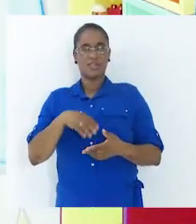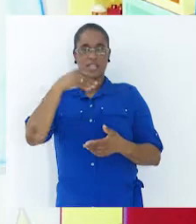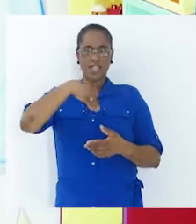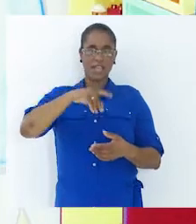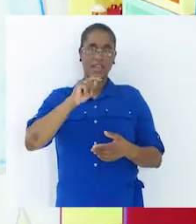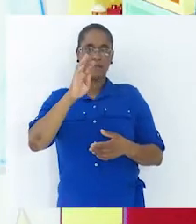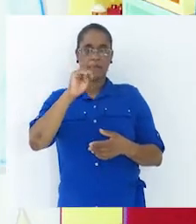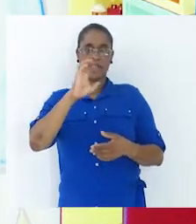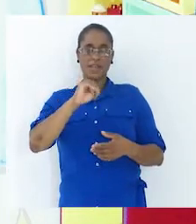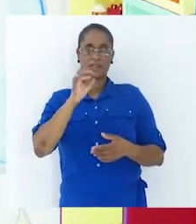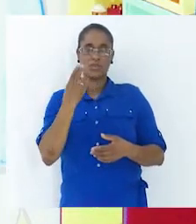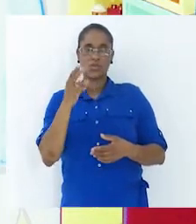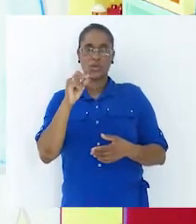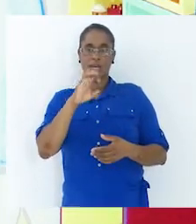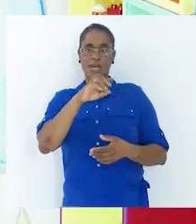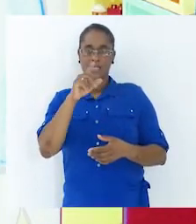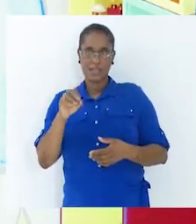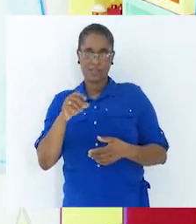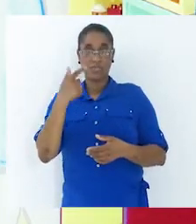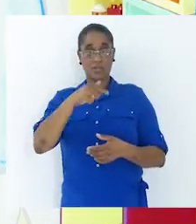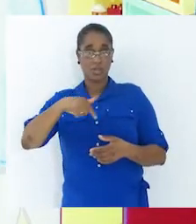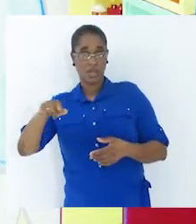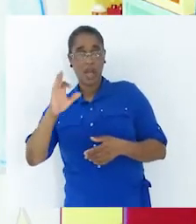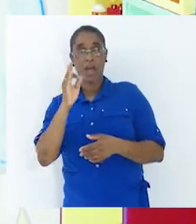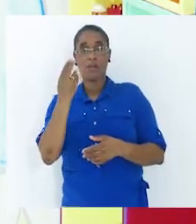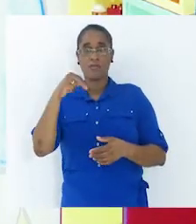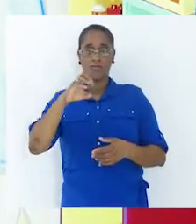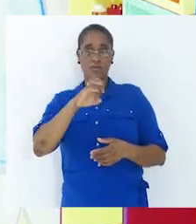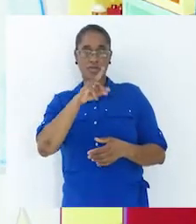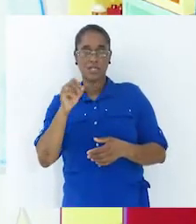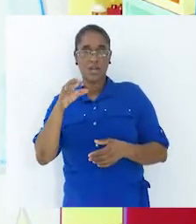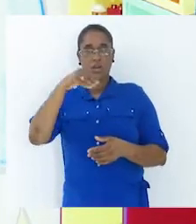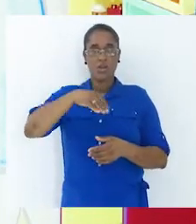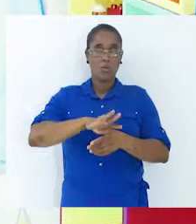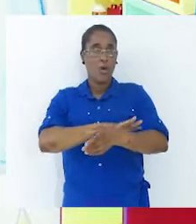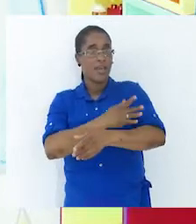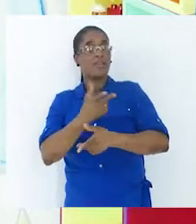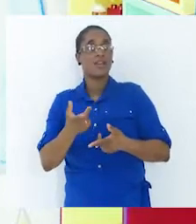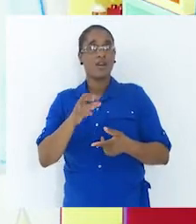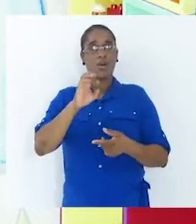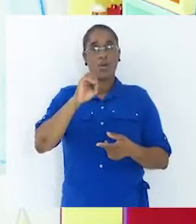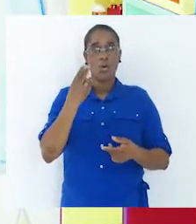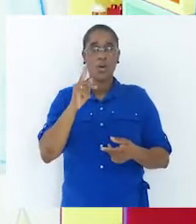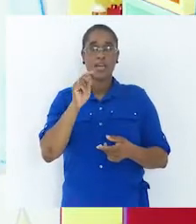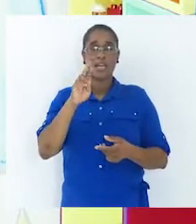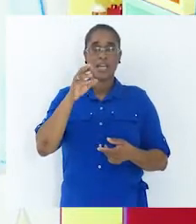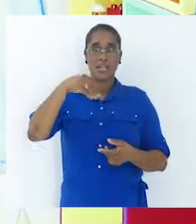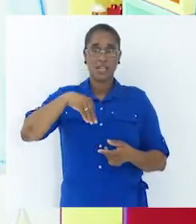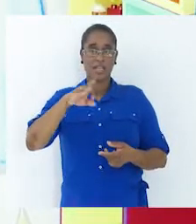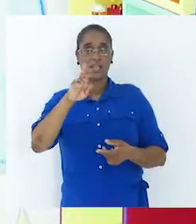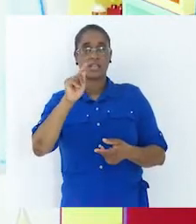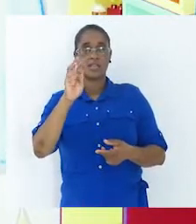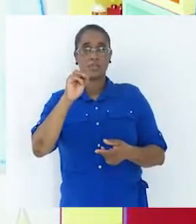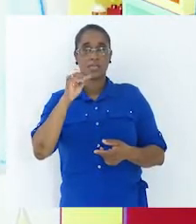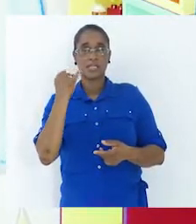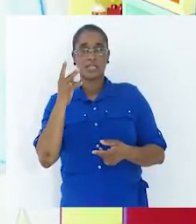persuasão. Então, temos que recorrer à função poética ou à função expressiva